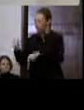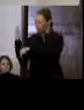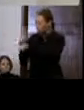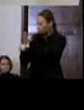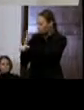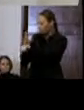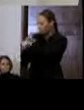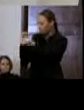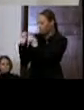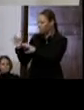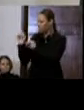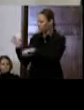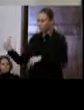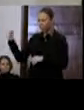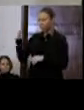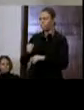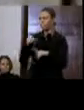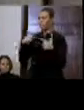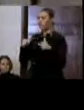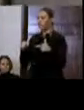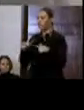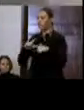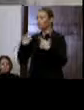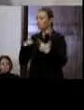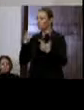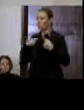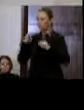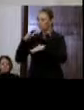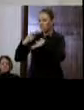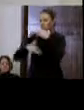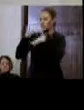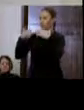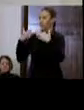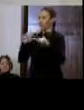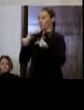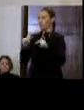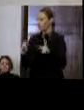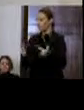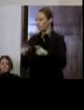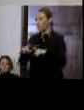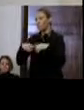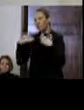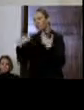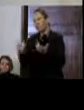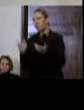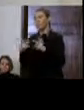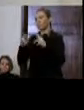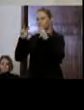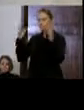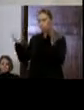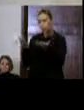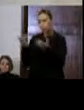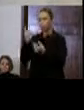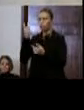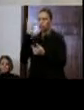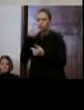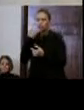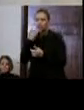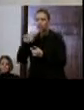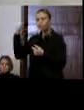capacitar as pessoas com deficiência e elas não conseguirem desempenhar suas atividades. Então é isso que eu acho que esses dois dias serão